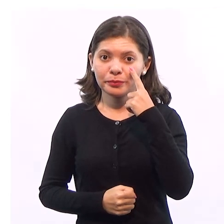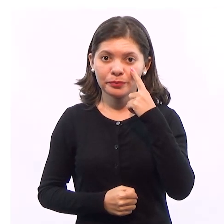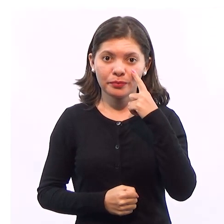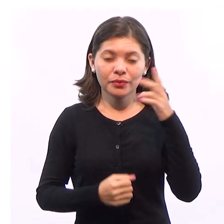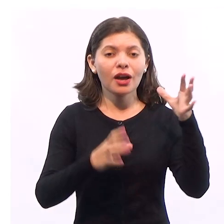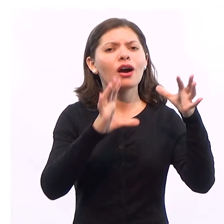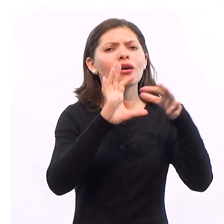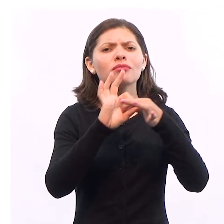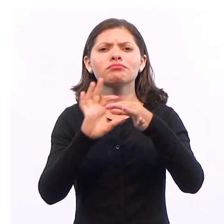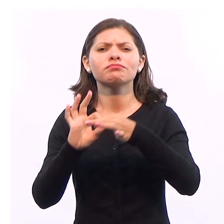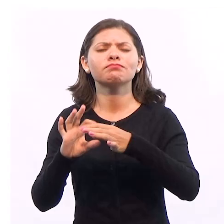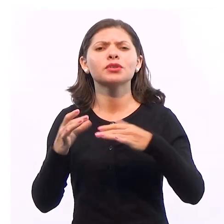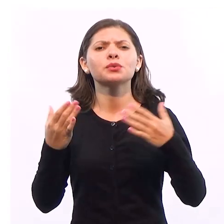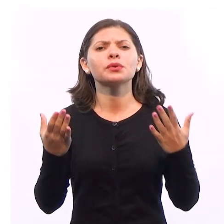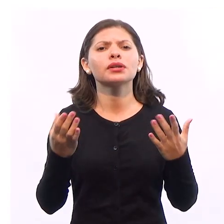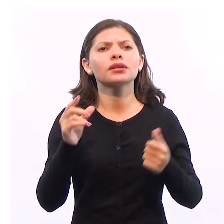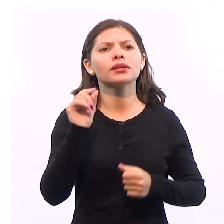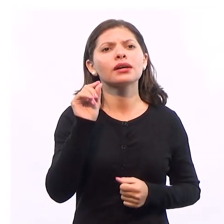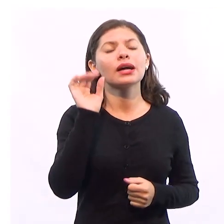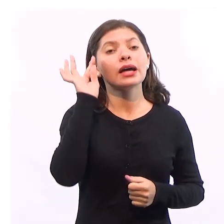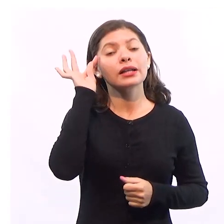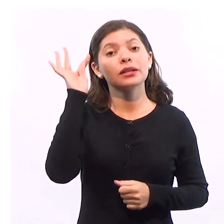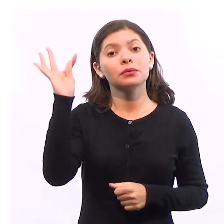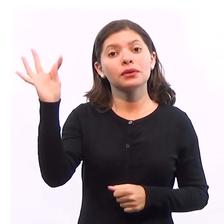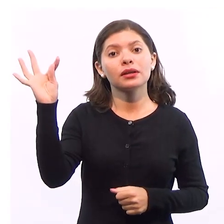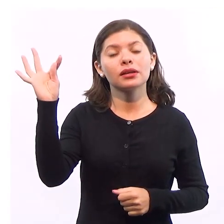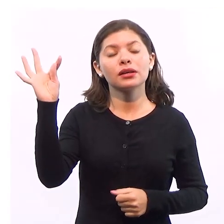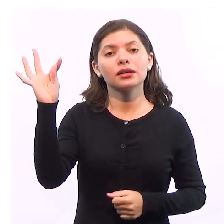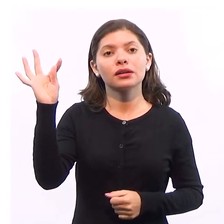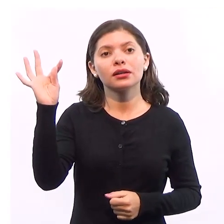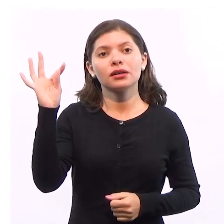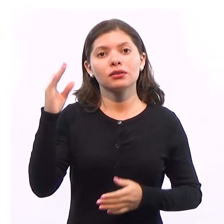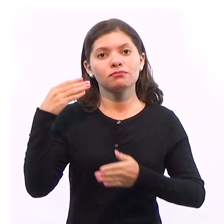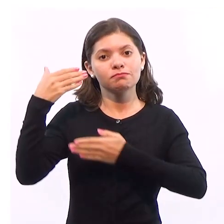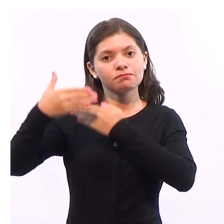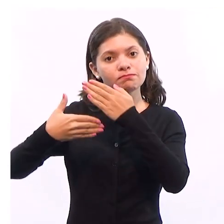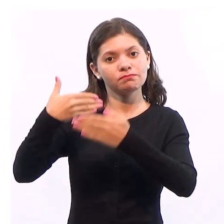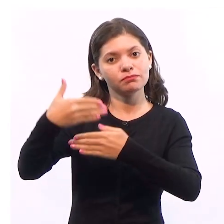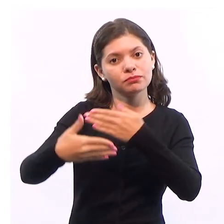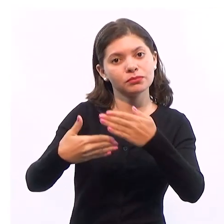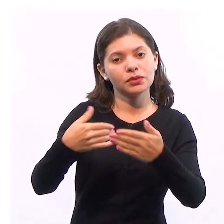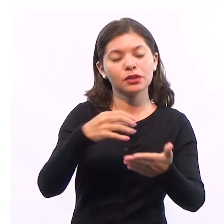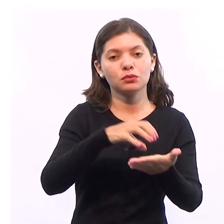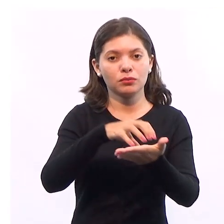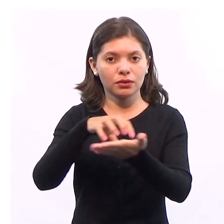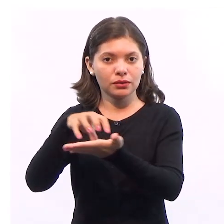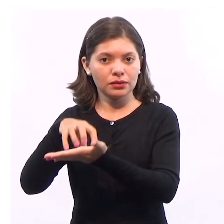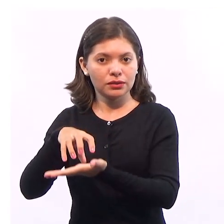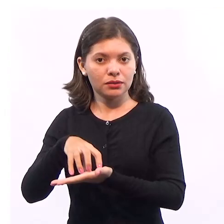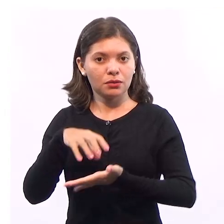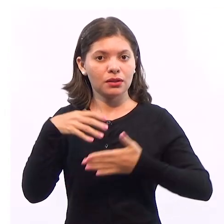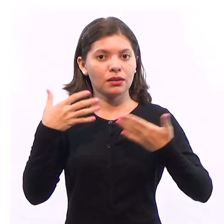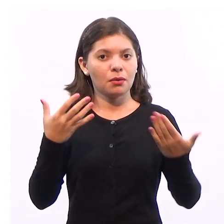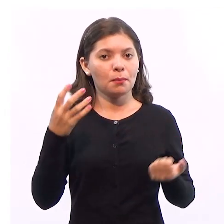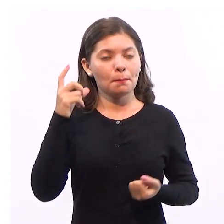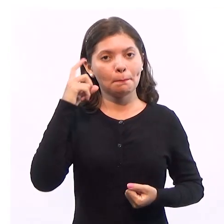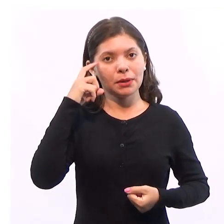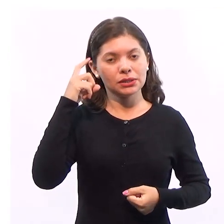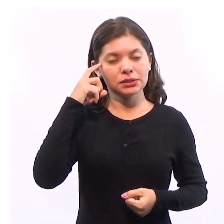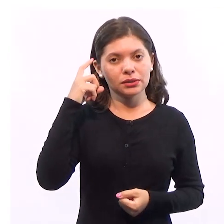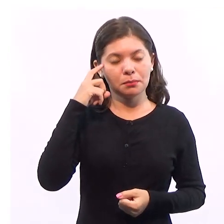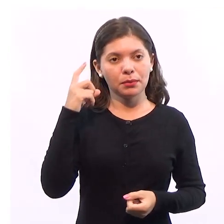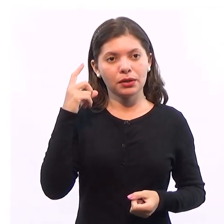uma contextualização então. Teoria do desenvolvimento organizacional, ou seja, um